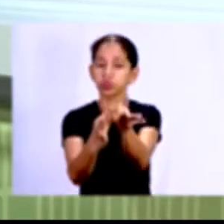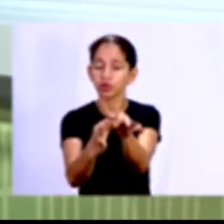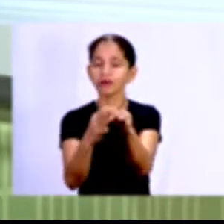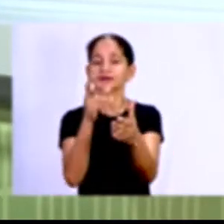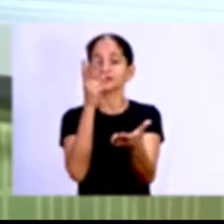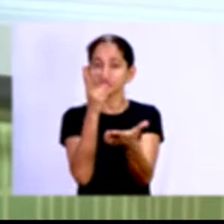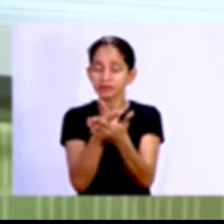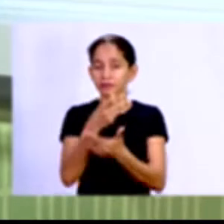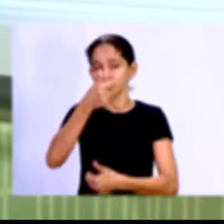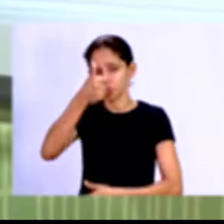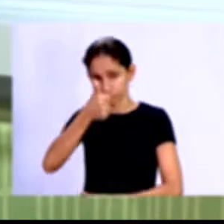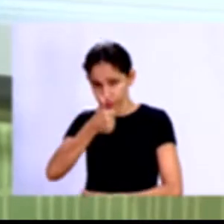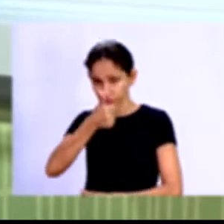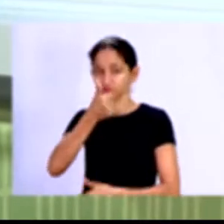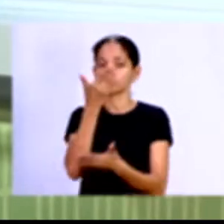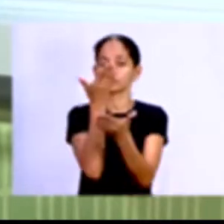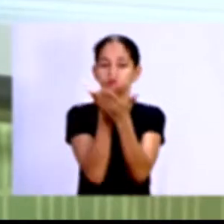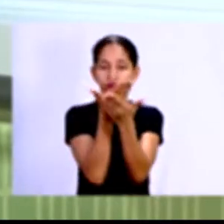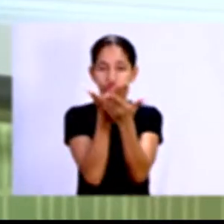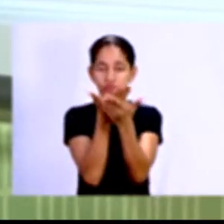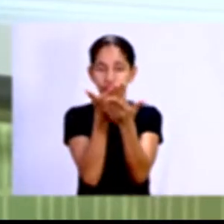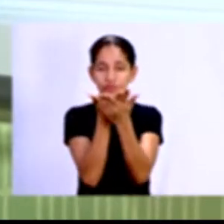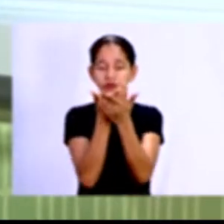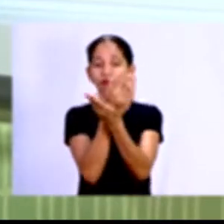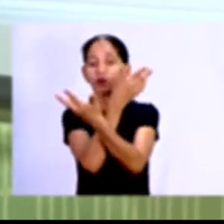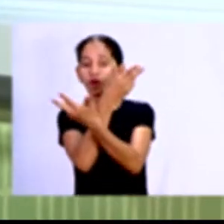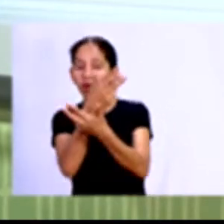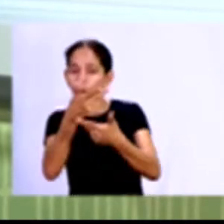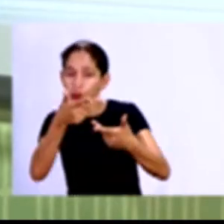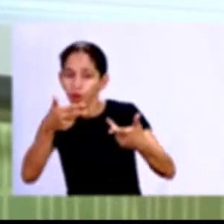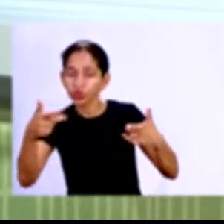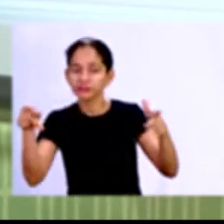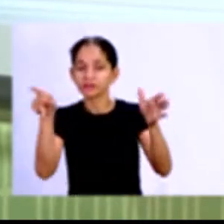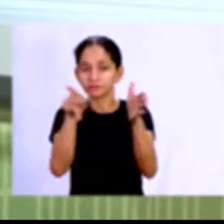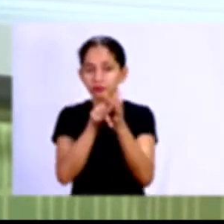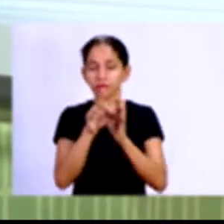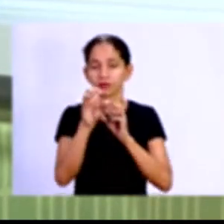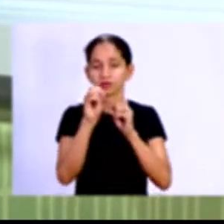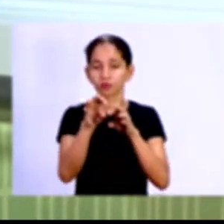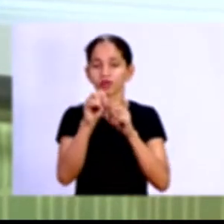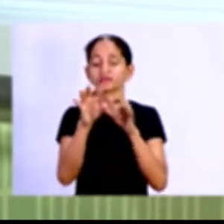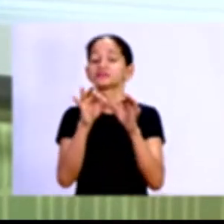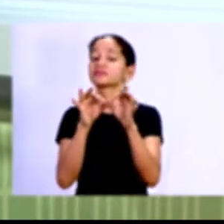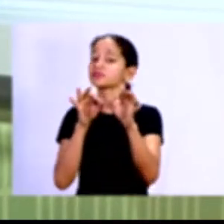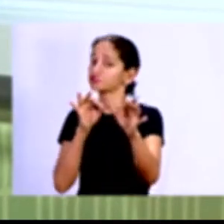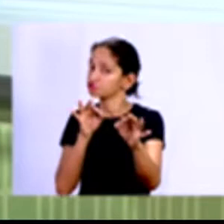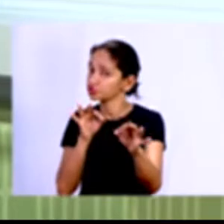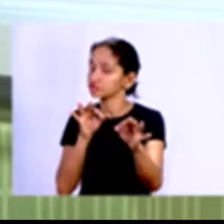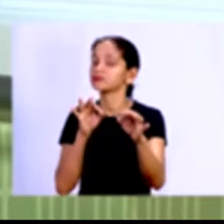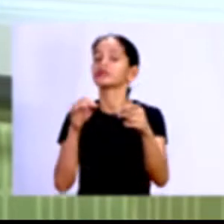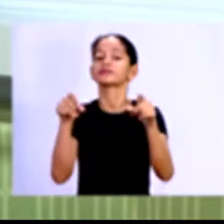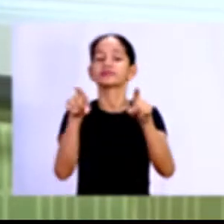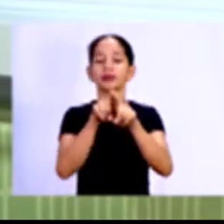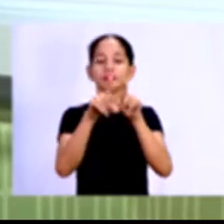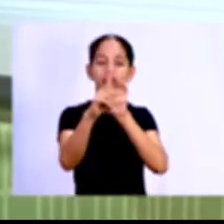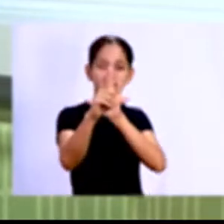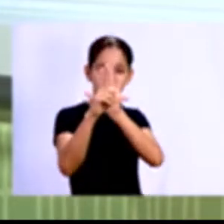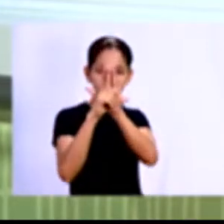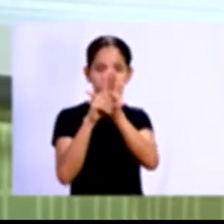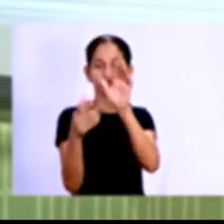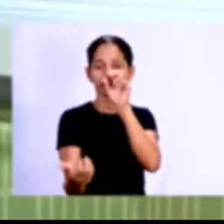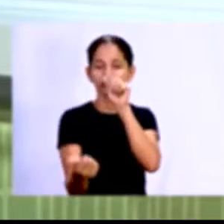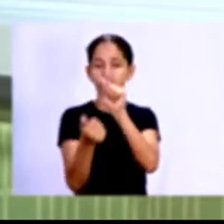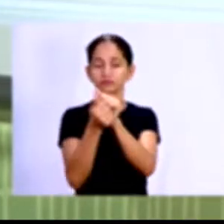na teleaula 1, você estudou sobre concepções de educação à distância e a legislação que é